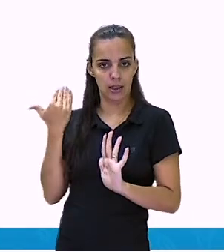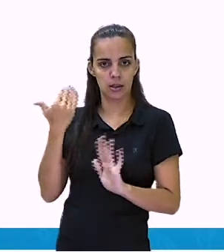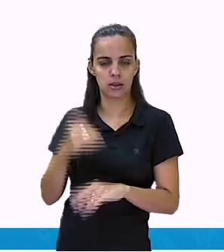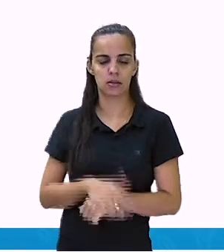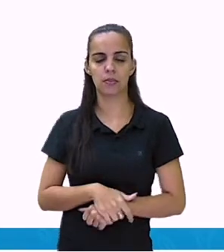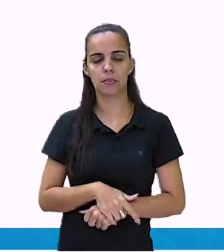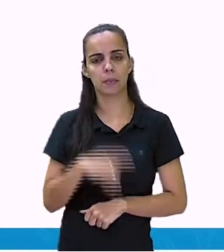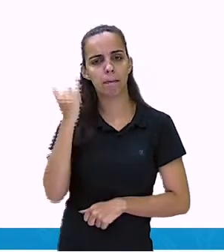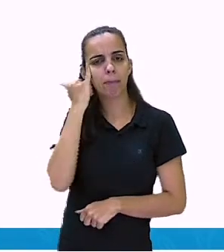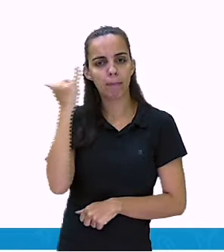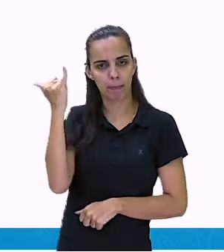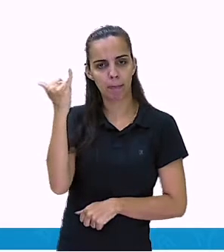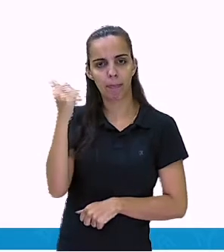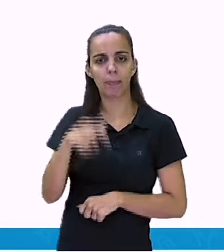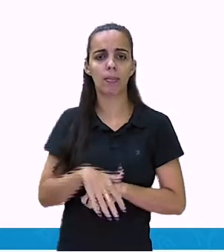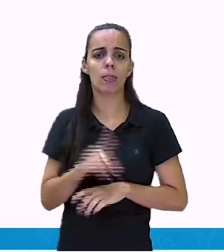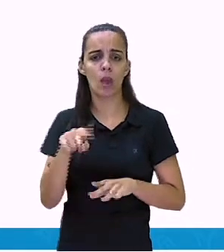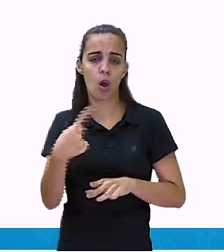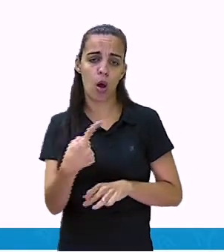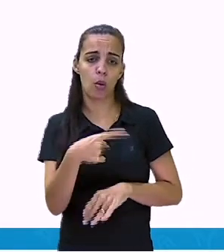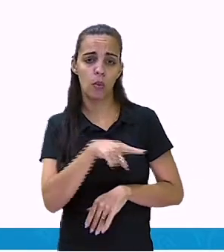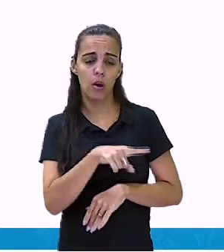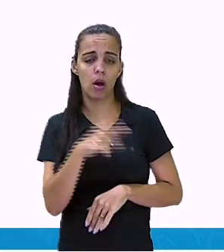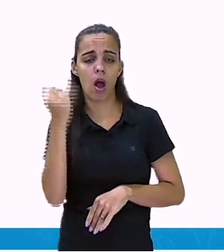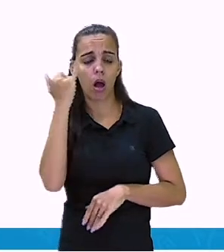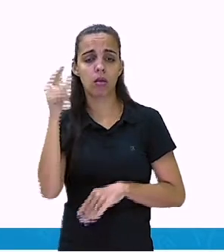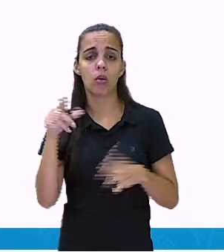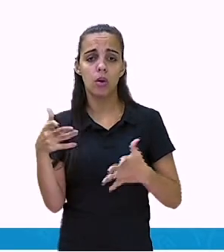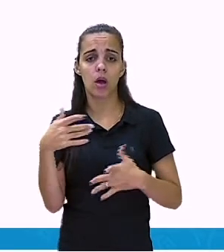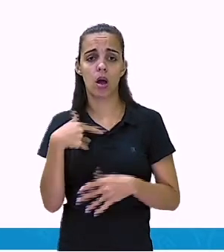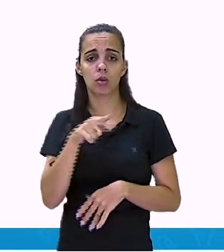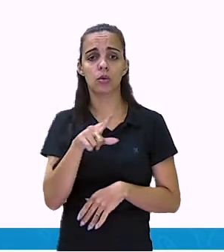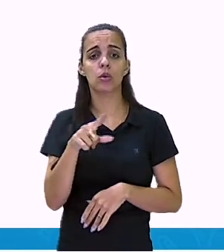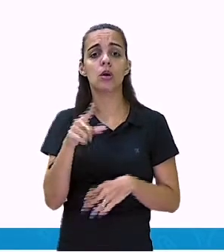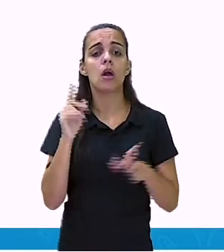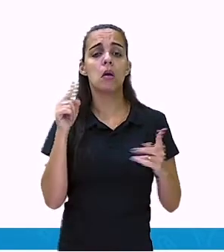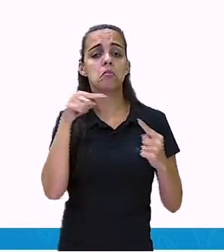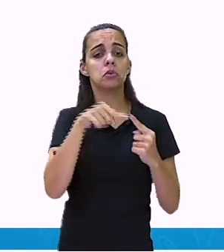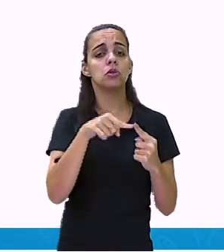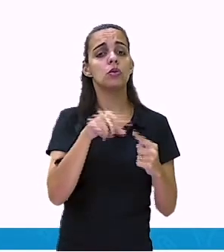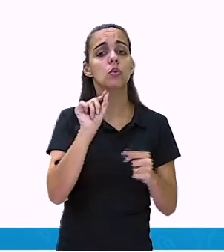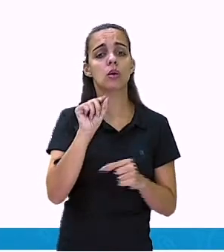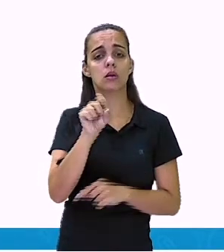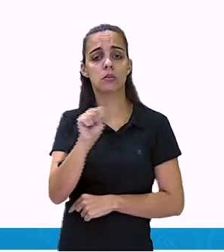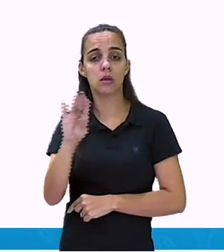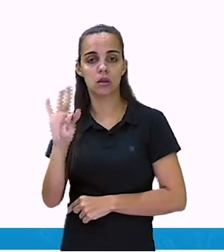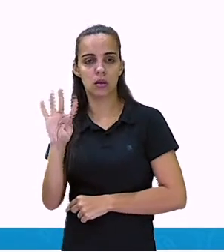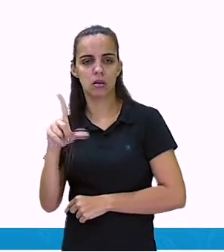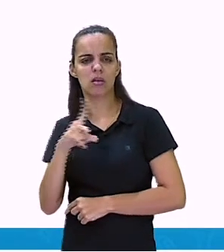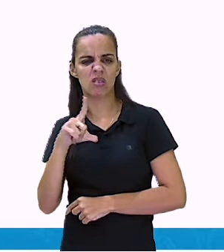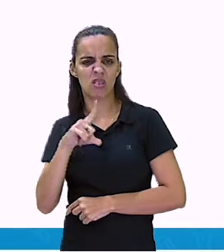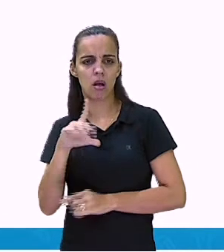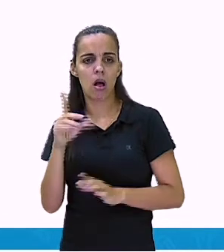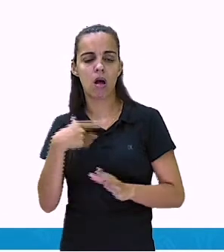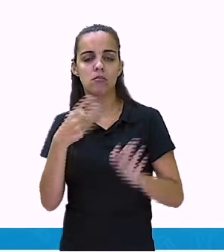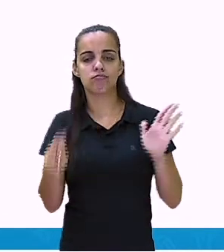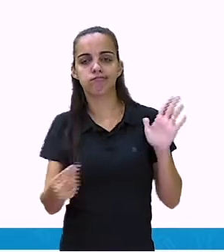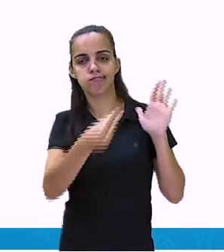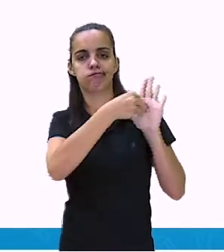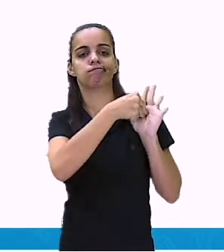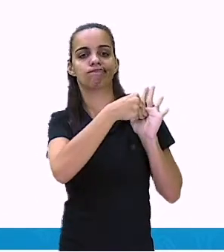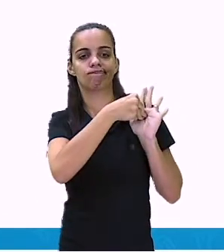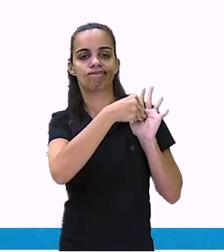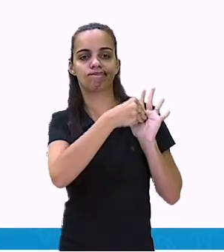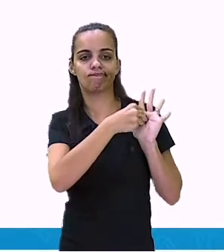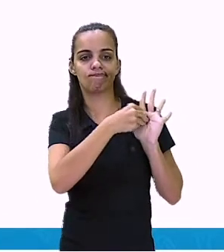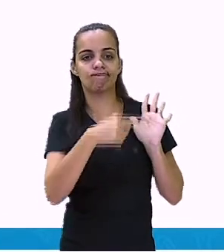anteriormente. Ideia. Qual é essa ideia? É o fato de o SBT haver